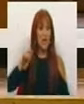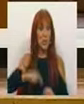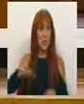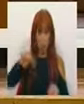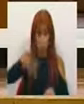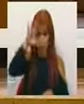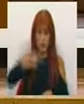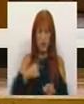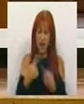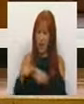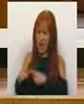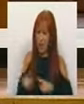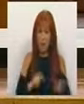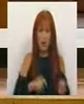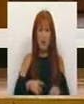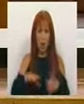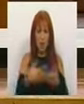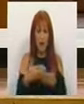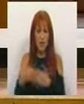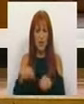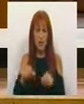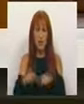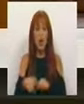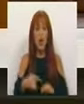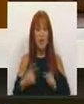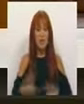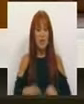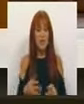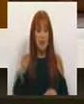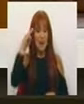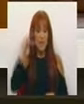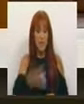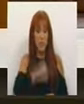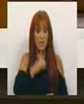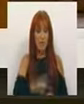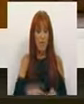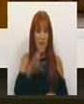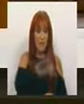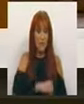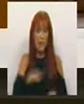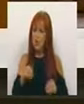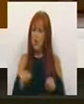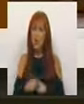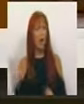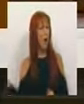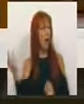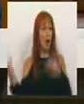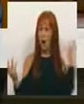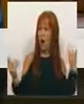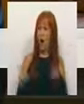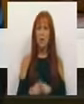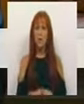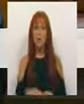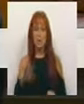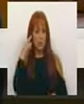governo e verificou sua oferta original passámos a ter além da madeira do algarve de lisboa de hoje por influências do team